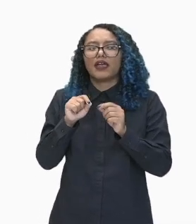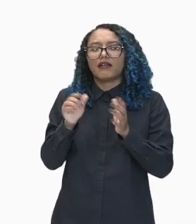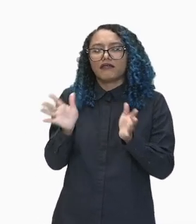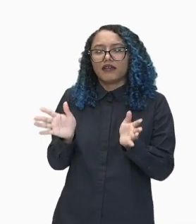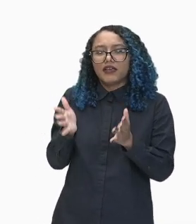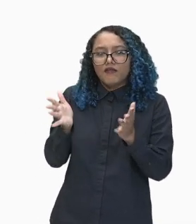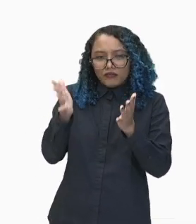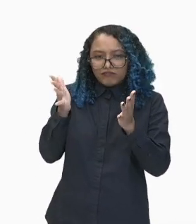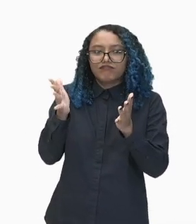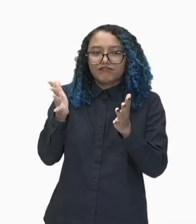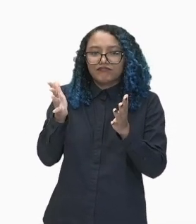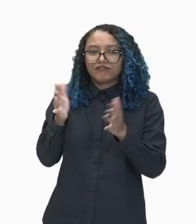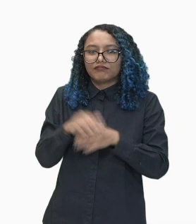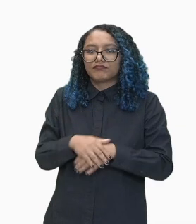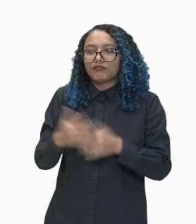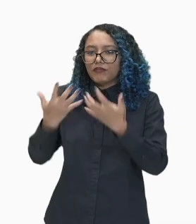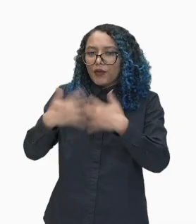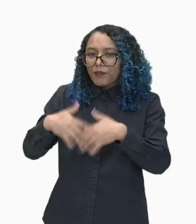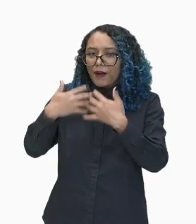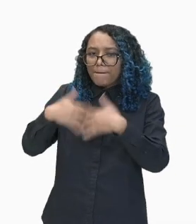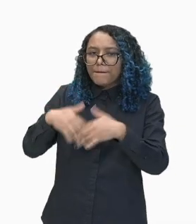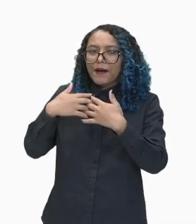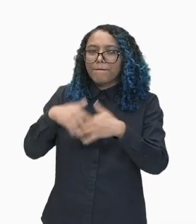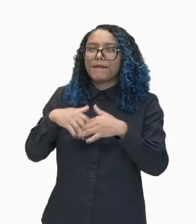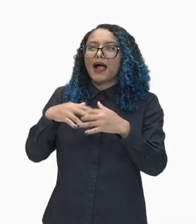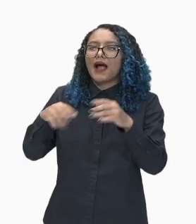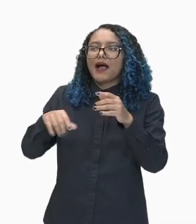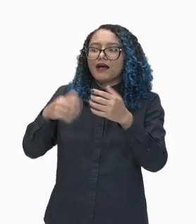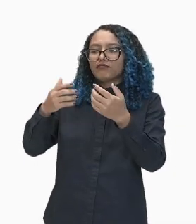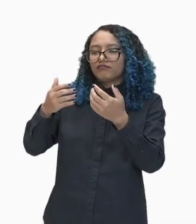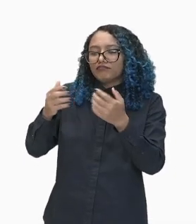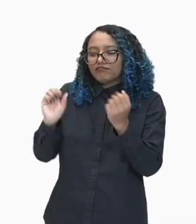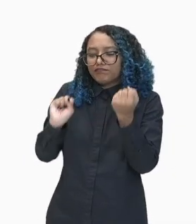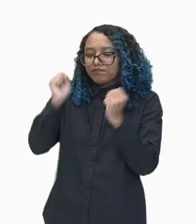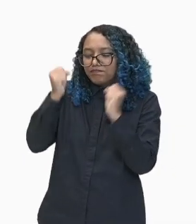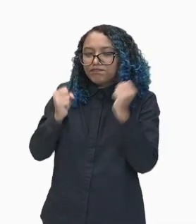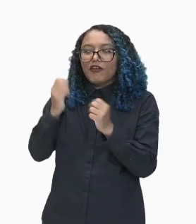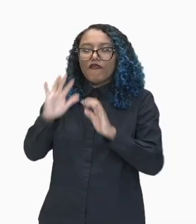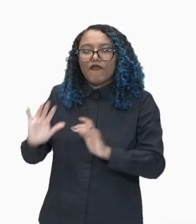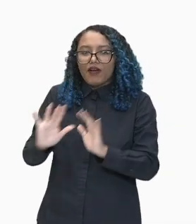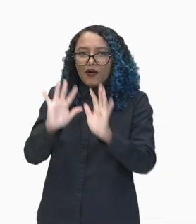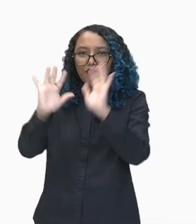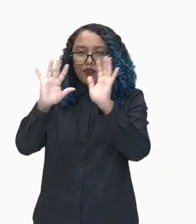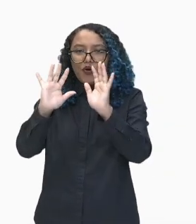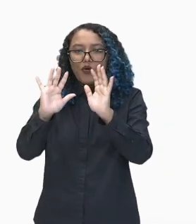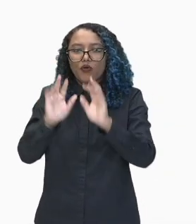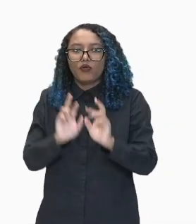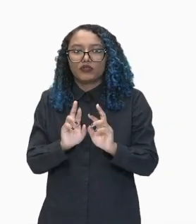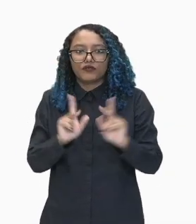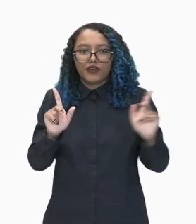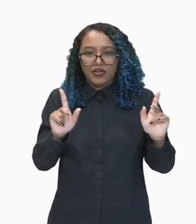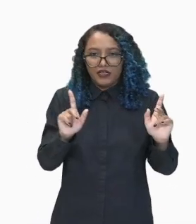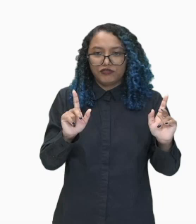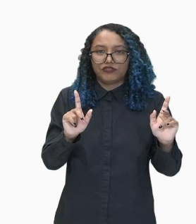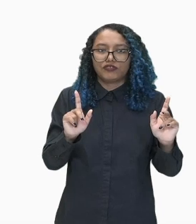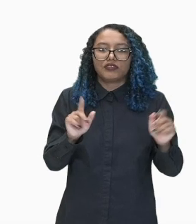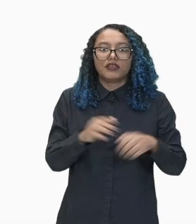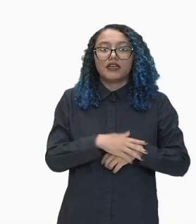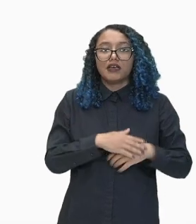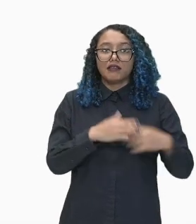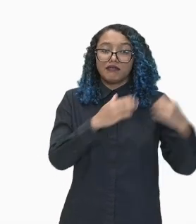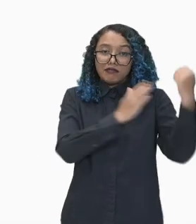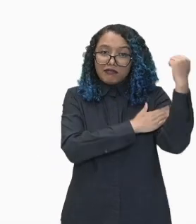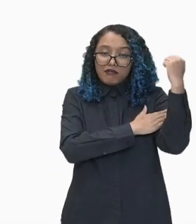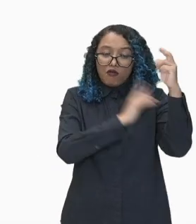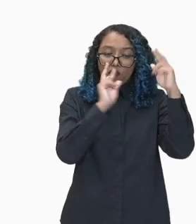na manufatura é apenas a força humana que está lá trabalhando. Visto isso, já é possível percebermos a divisão